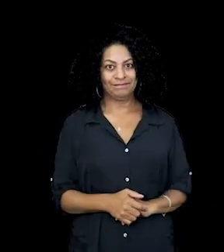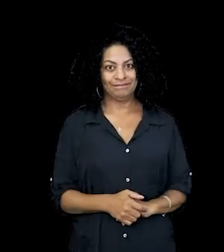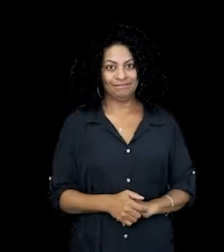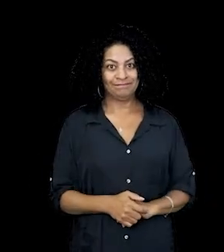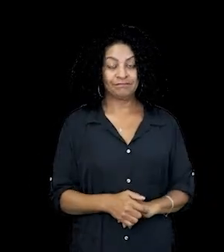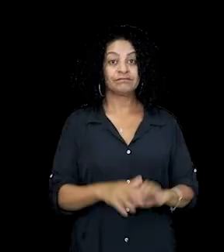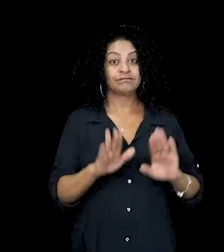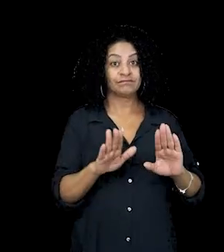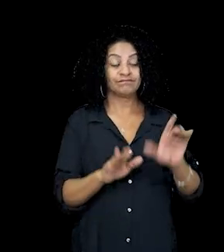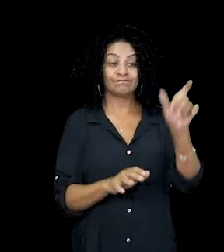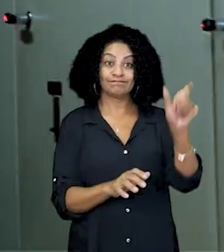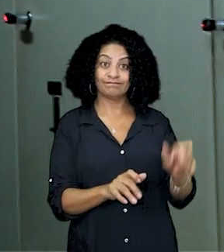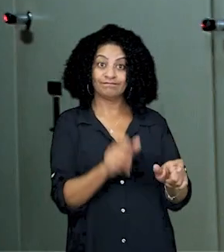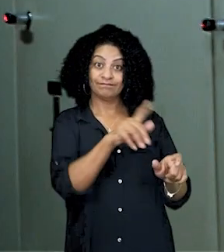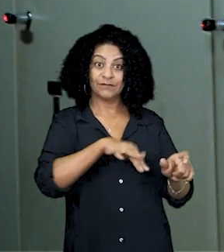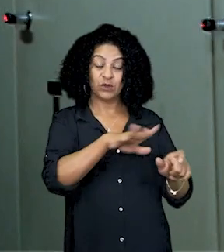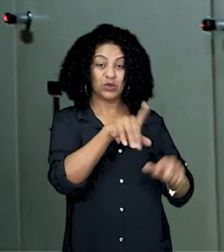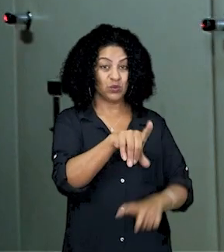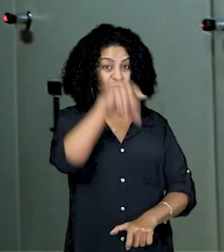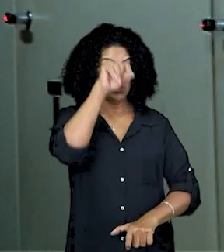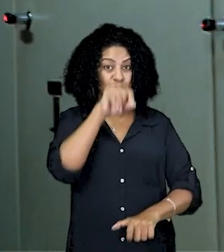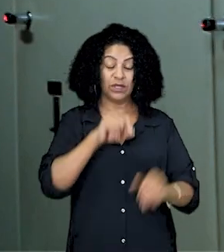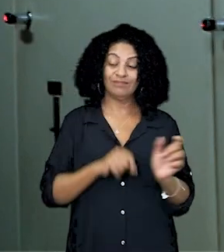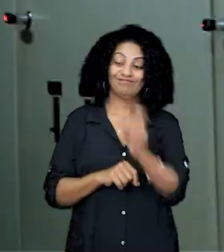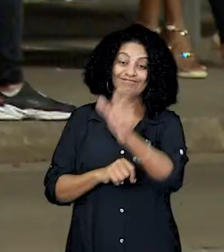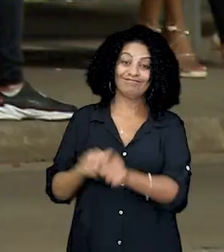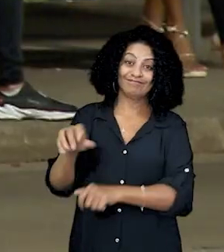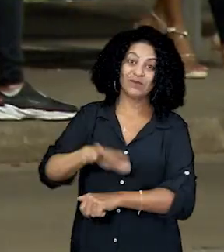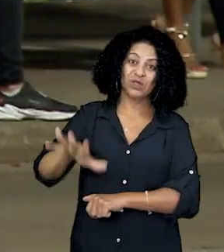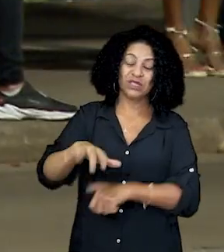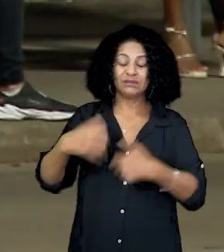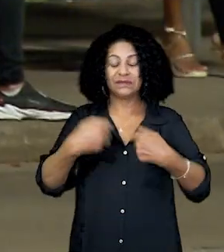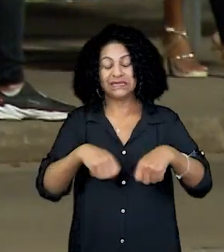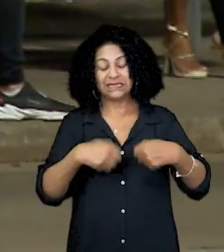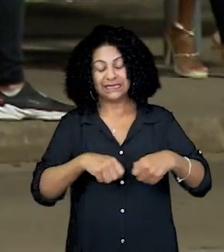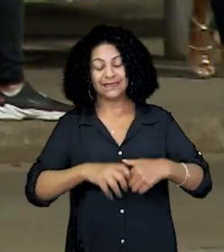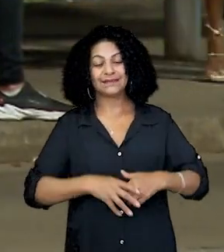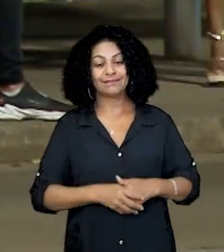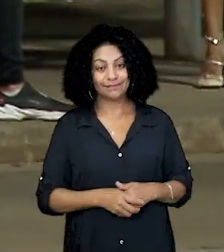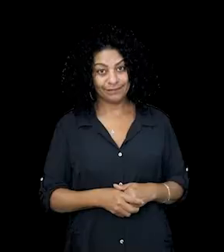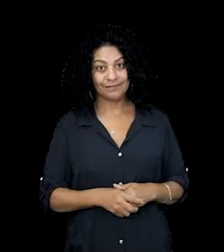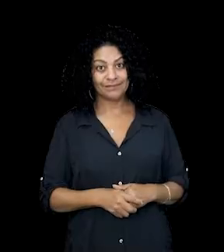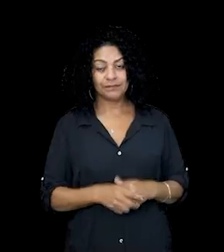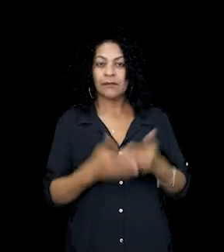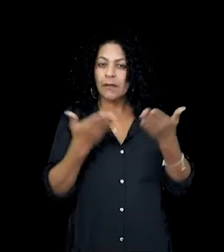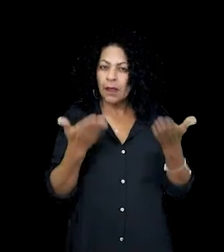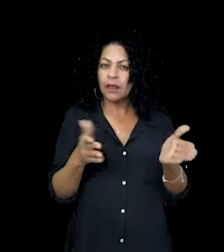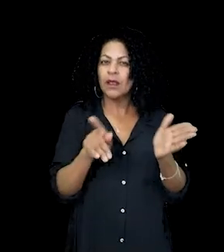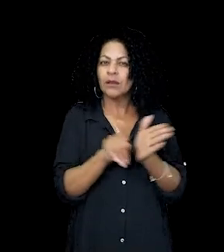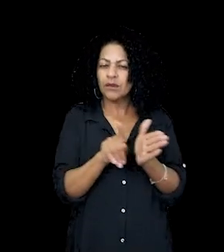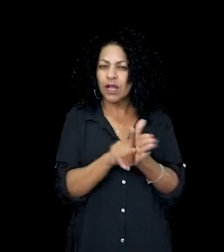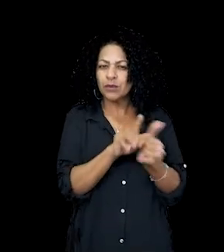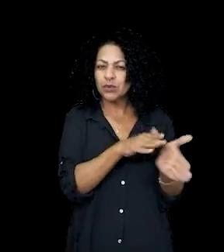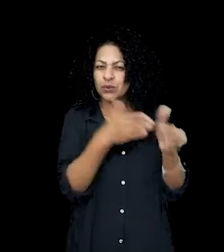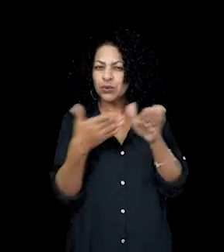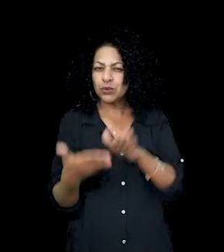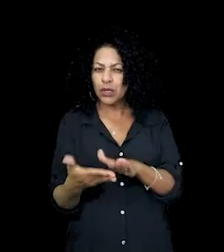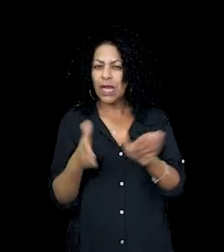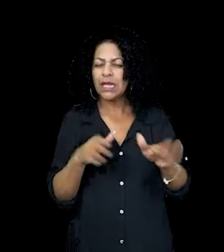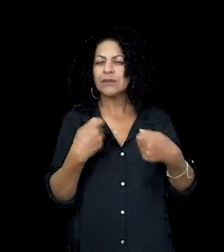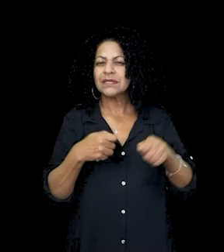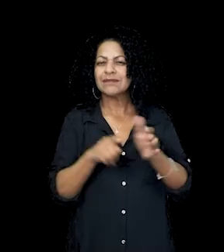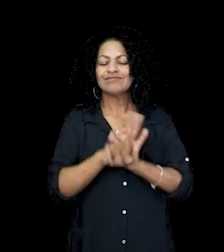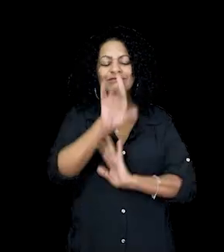trabalho. Para alguns é uma escolha, para outros uma necessidade. Neste episódio do Jornada,